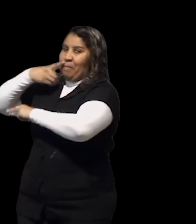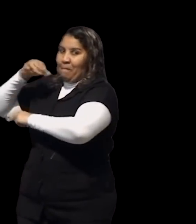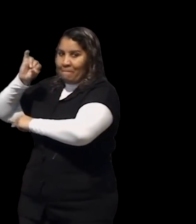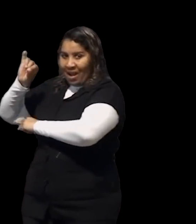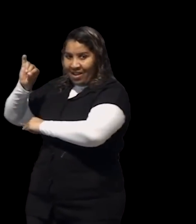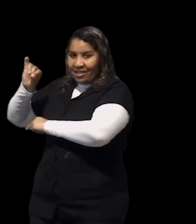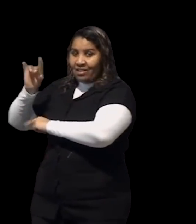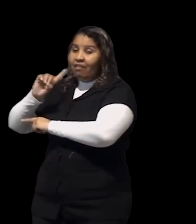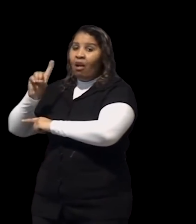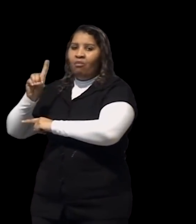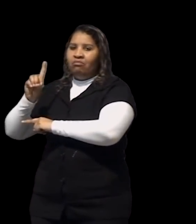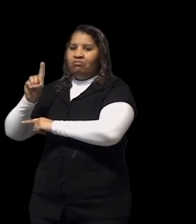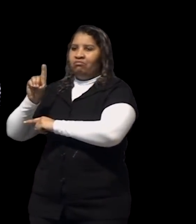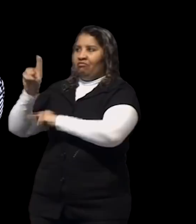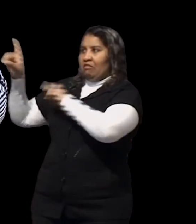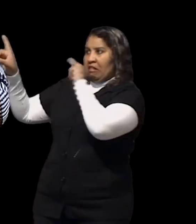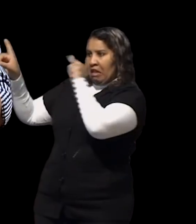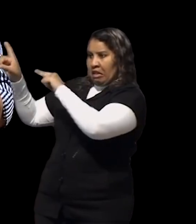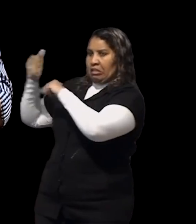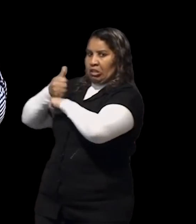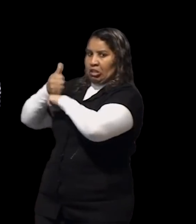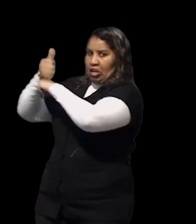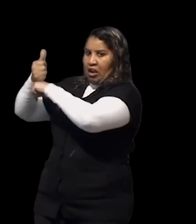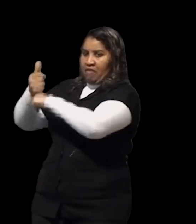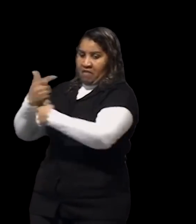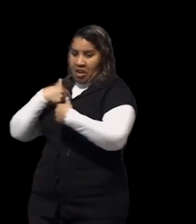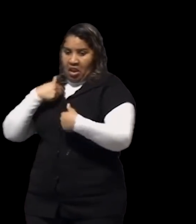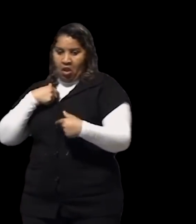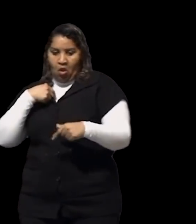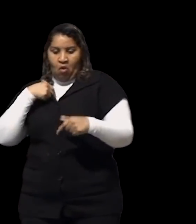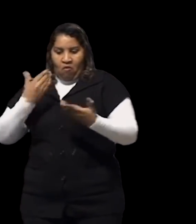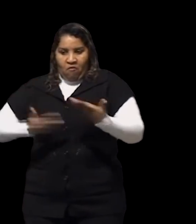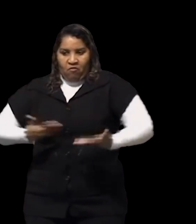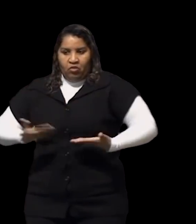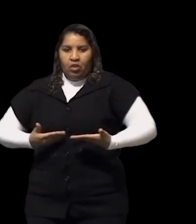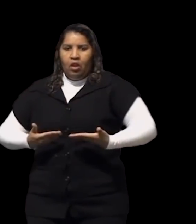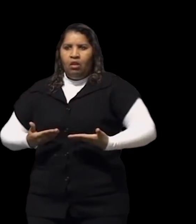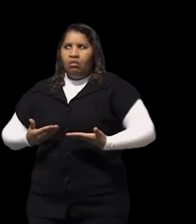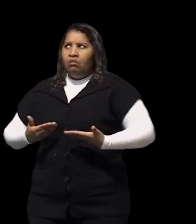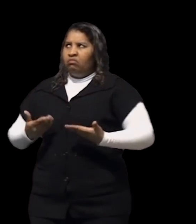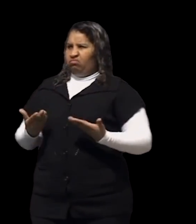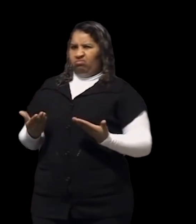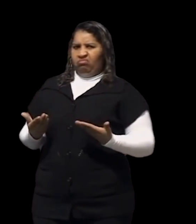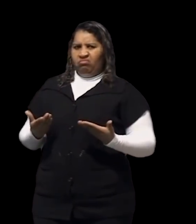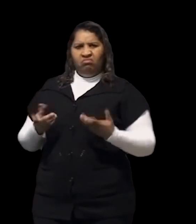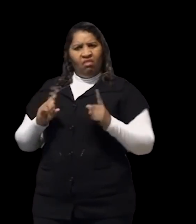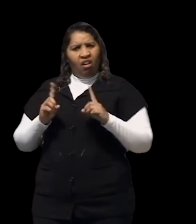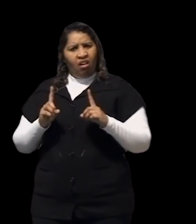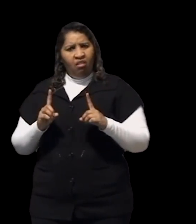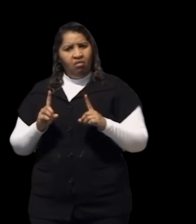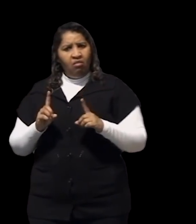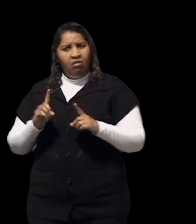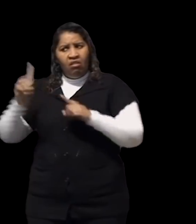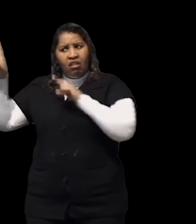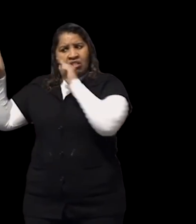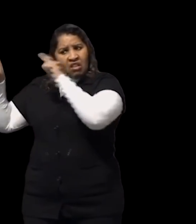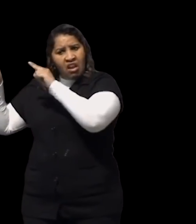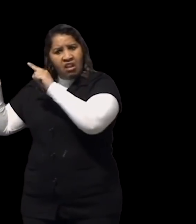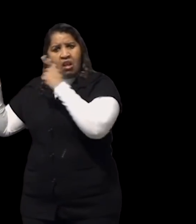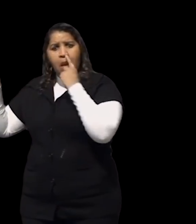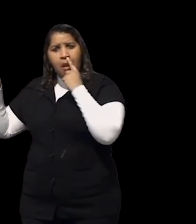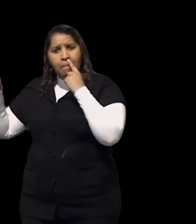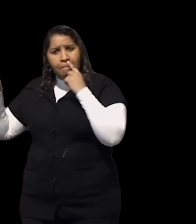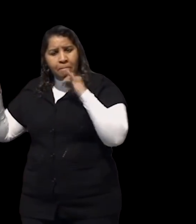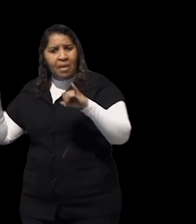chamo mais servos mas amigos e quando a relação entre pai e filho tá quebrado a medo quando a